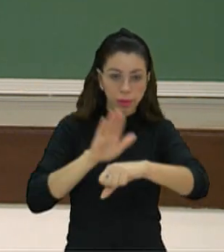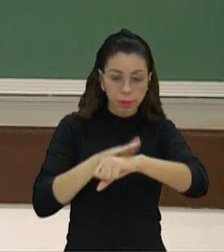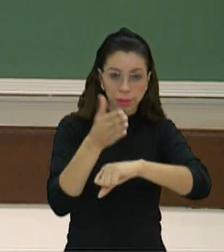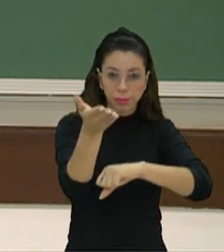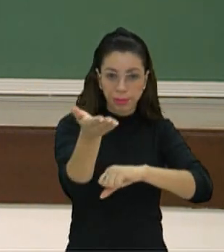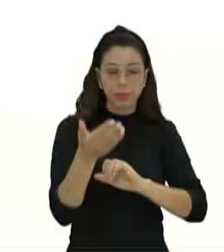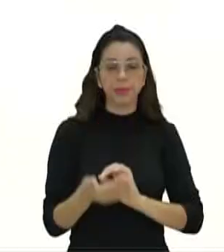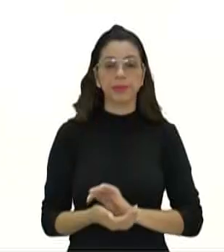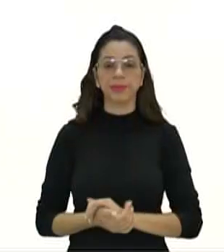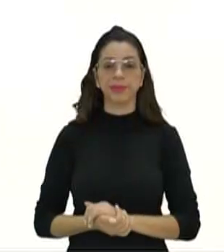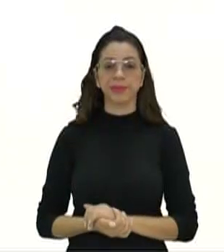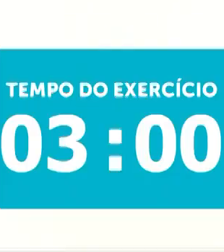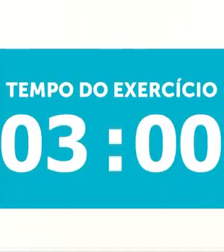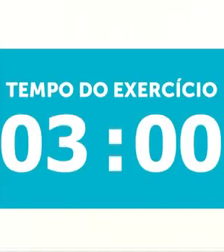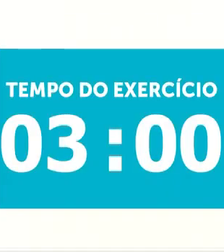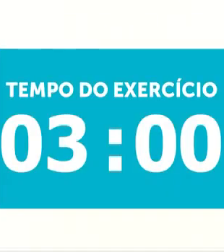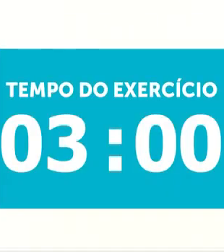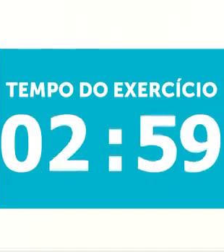para vocês.